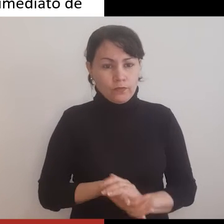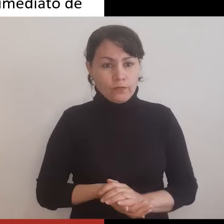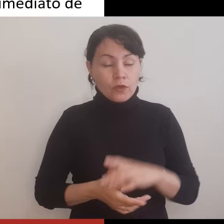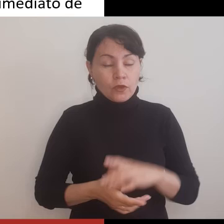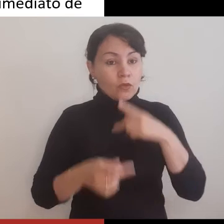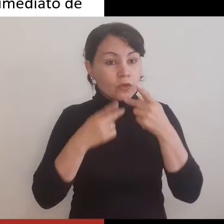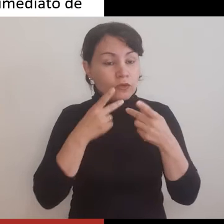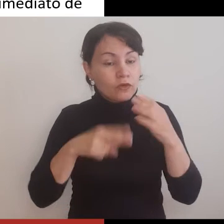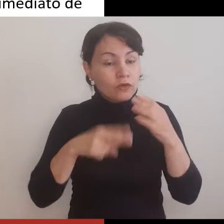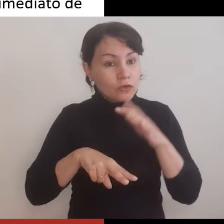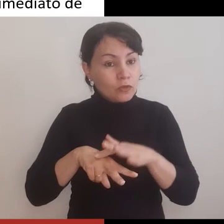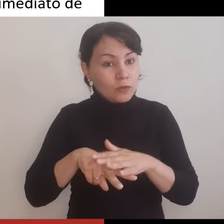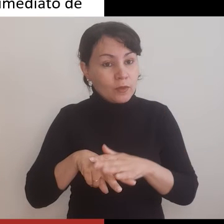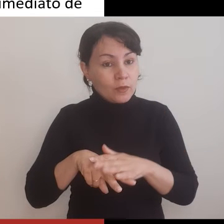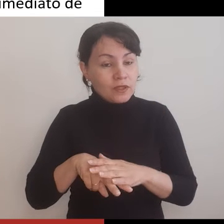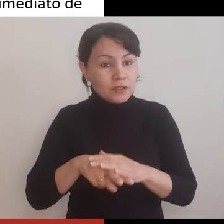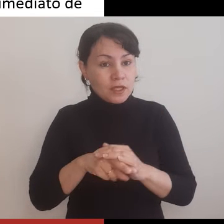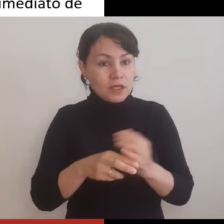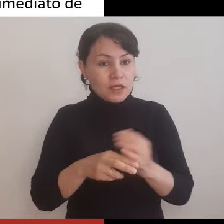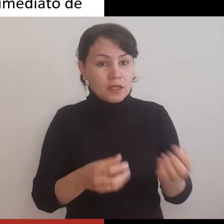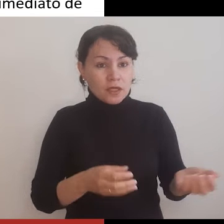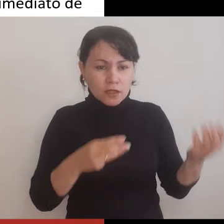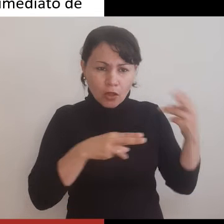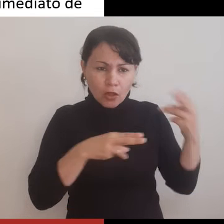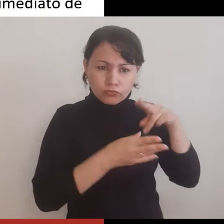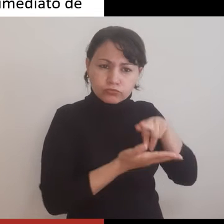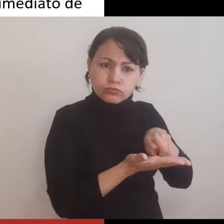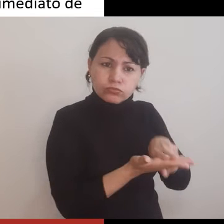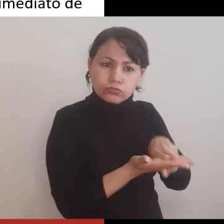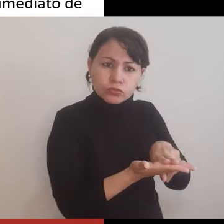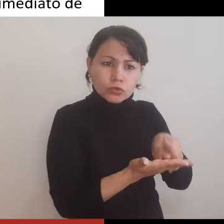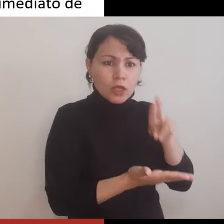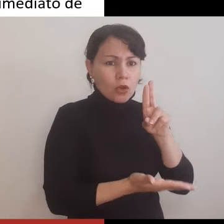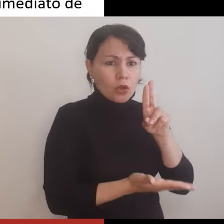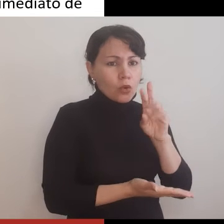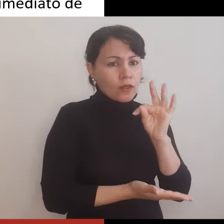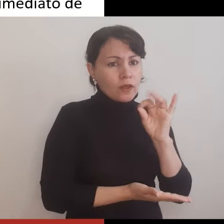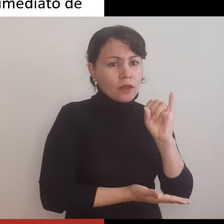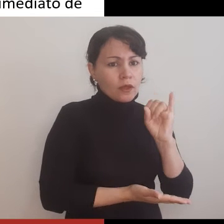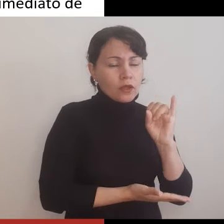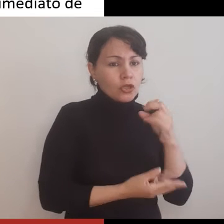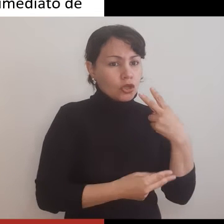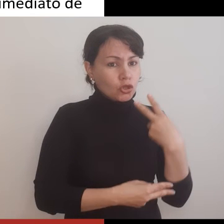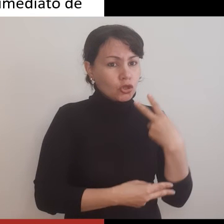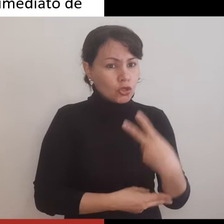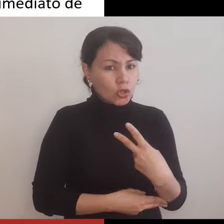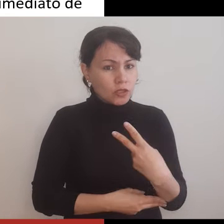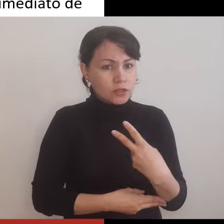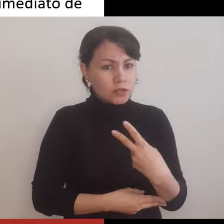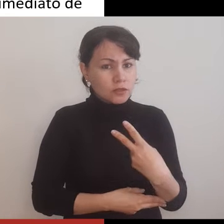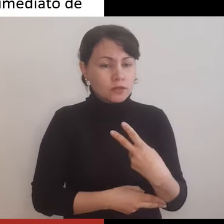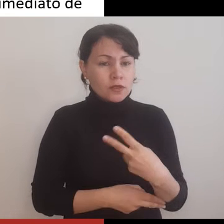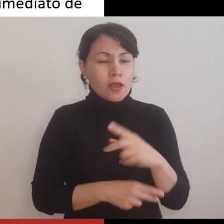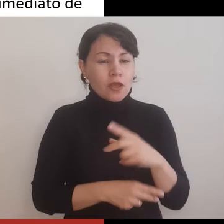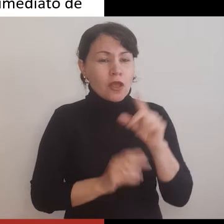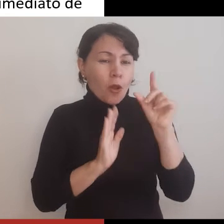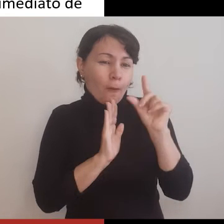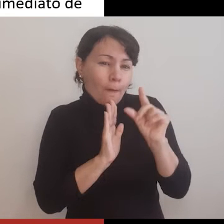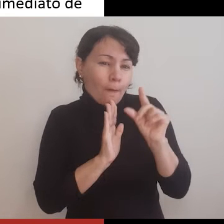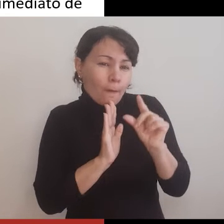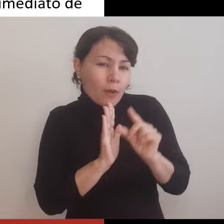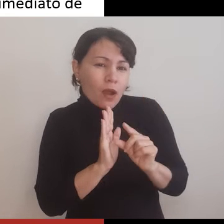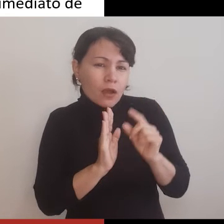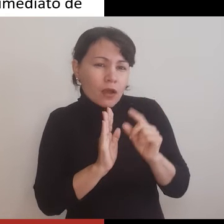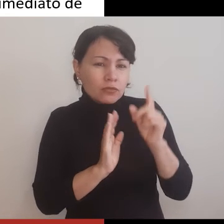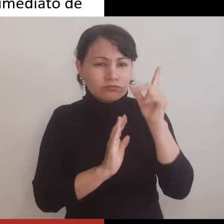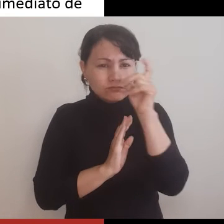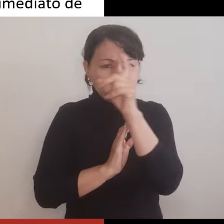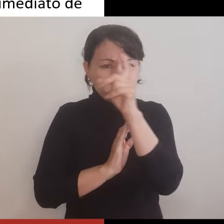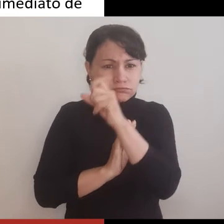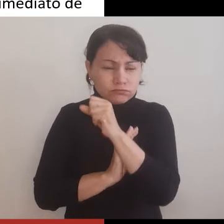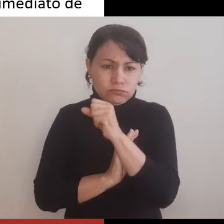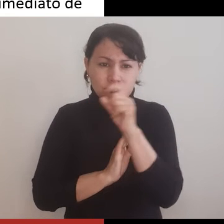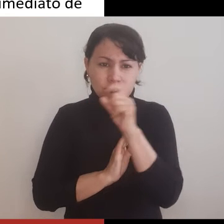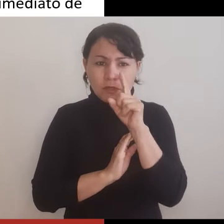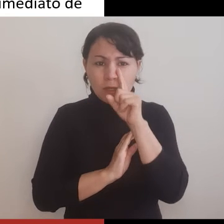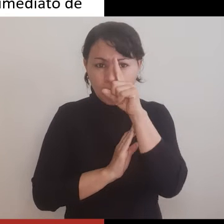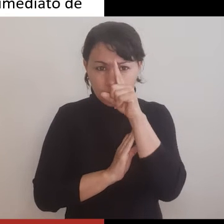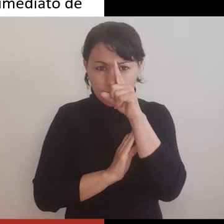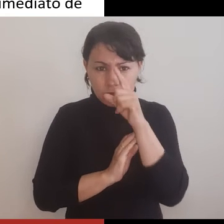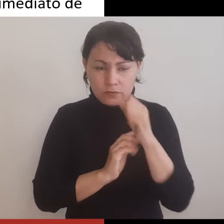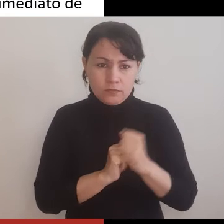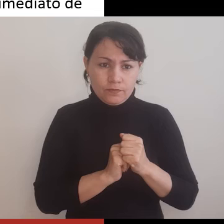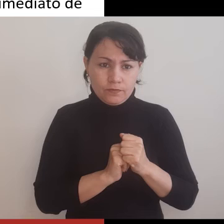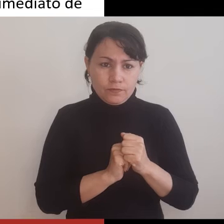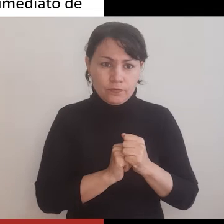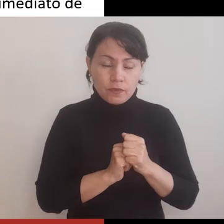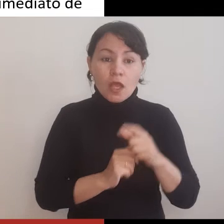paciente que está internado numa UTI tipo 2, são pacientes um pouco menos complexos, ou seja,